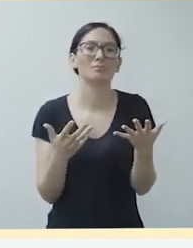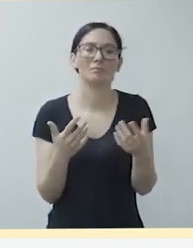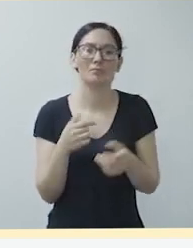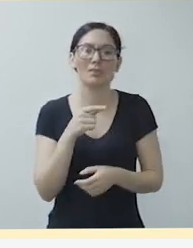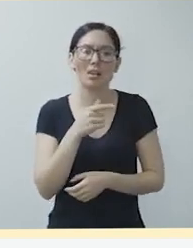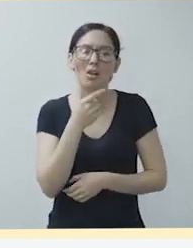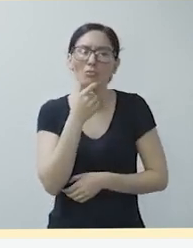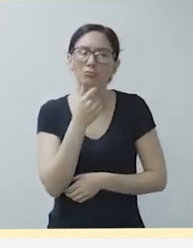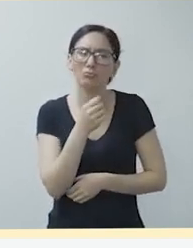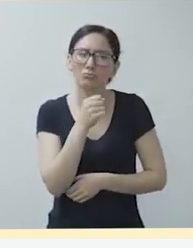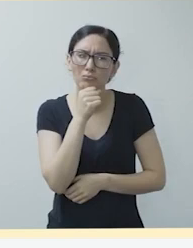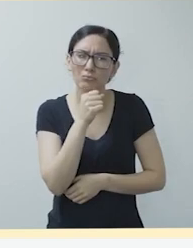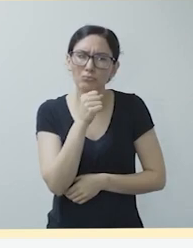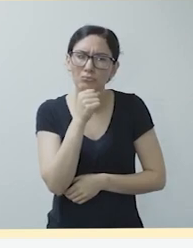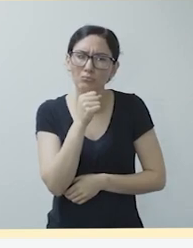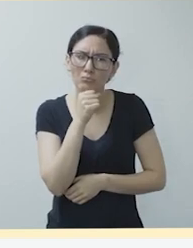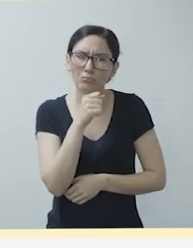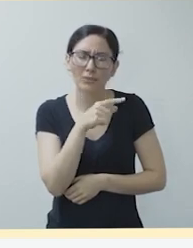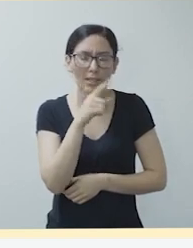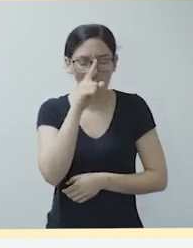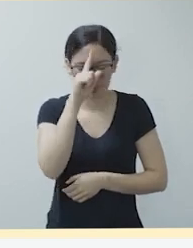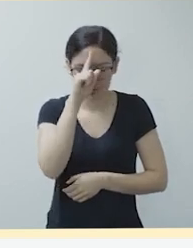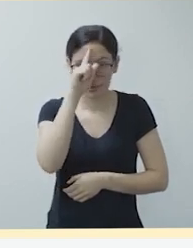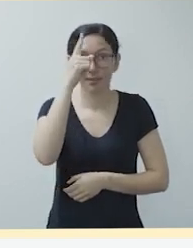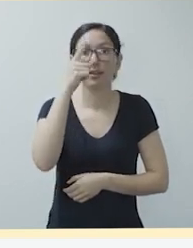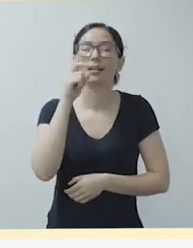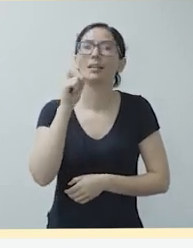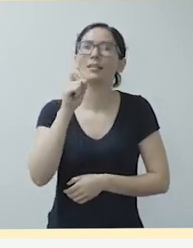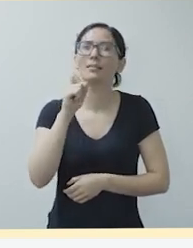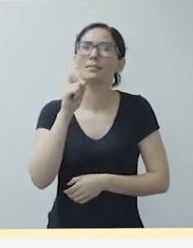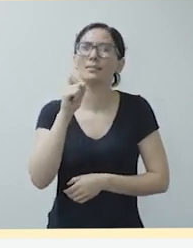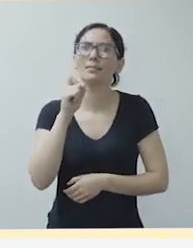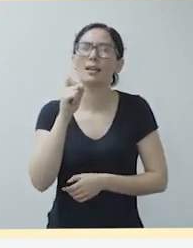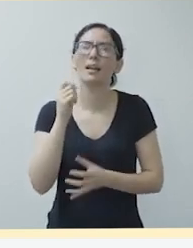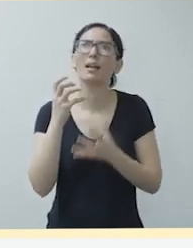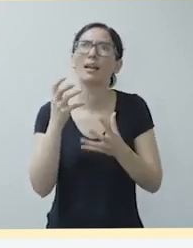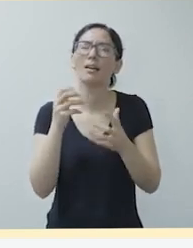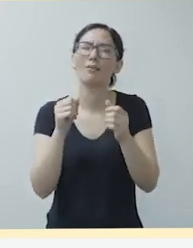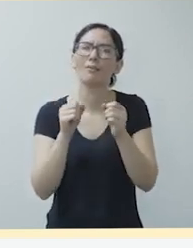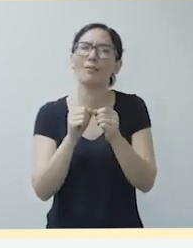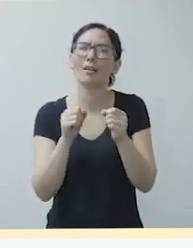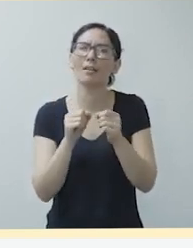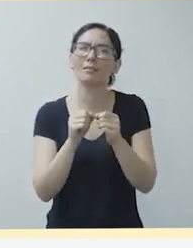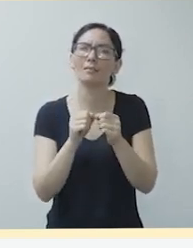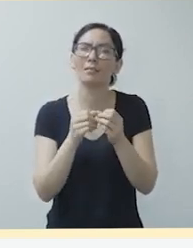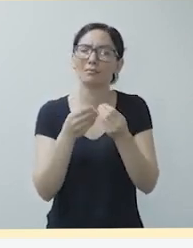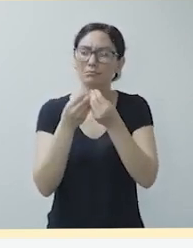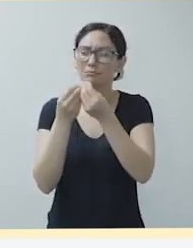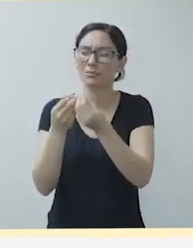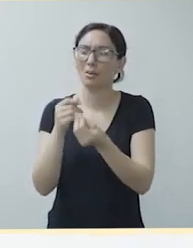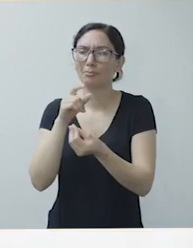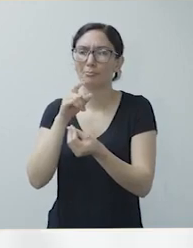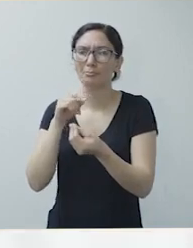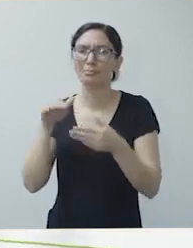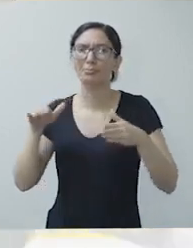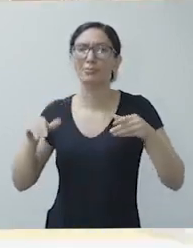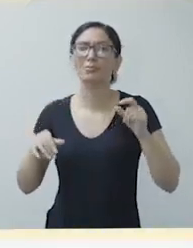vovô carpinteiro teve a ideia? O que será que ele quis fazer para os pássaros? Vamos